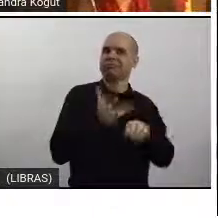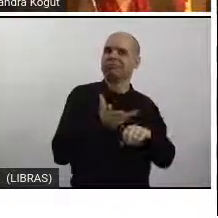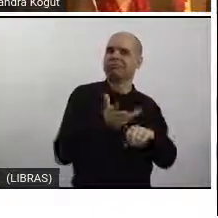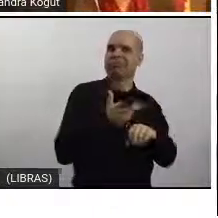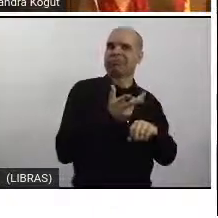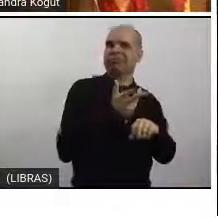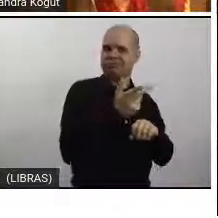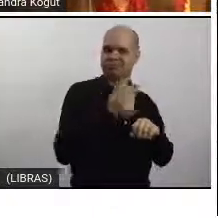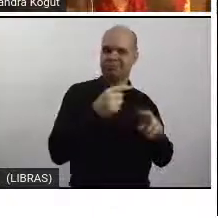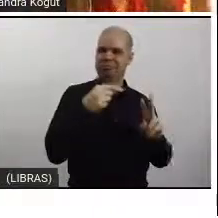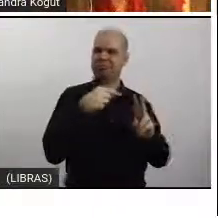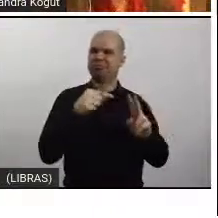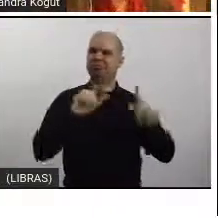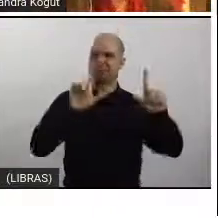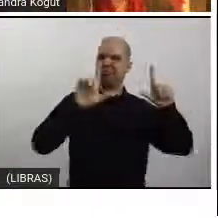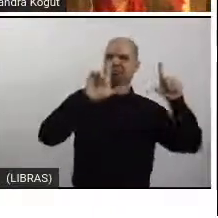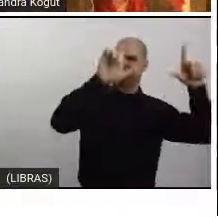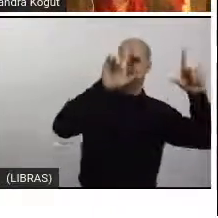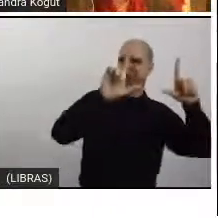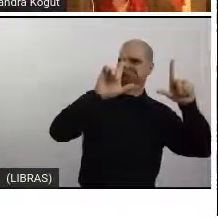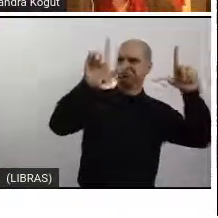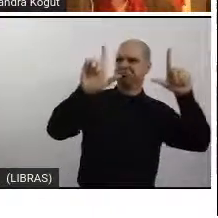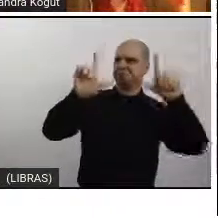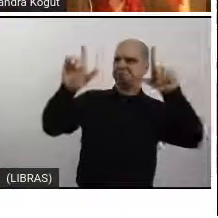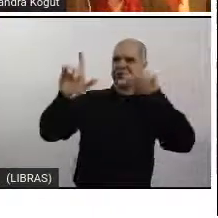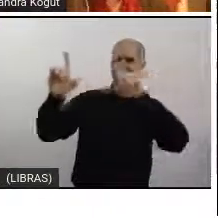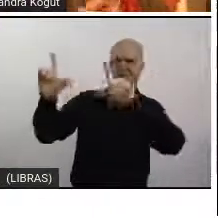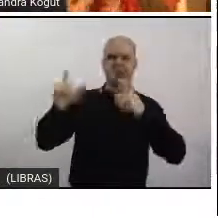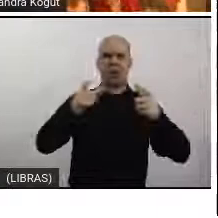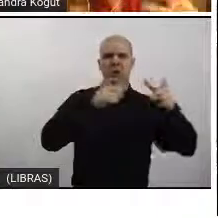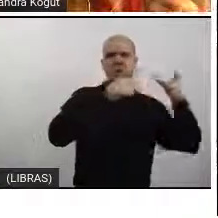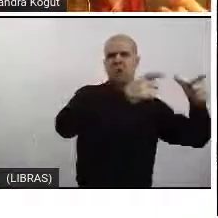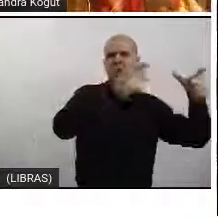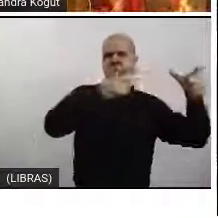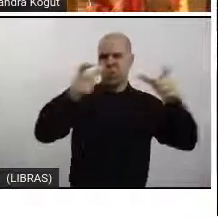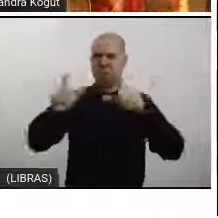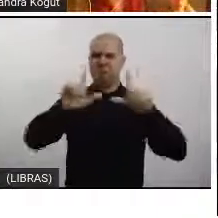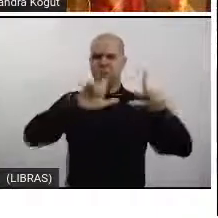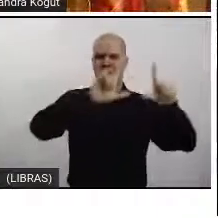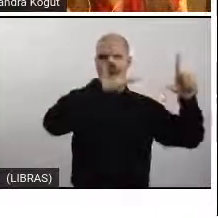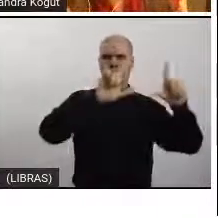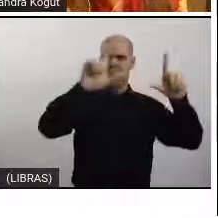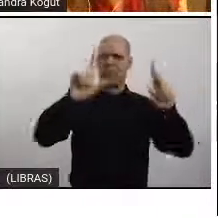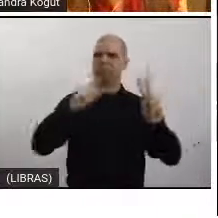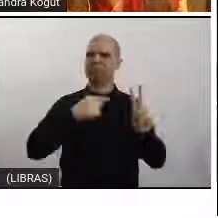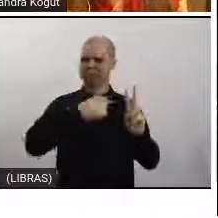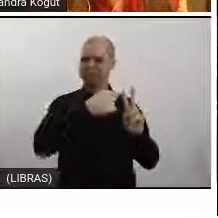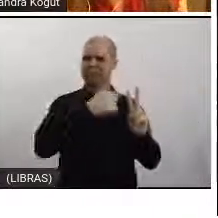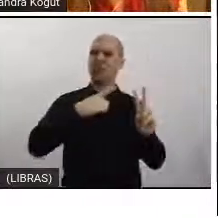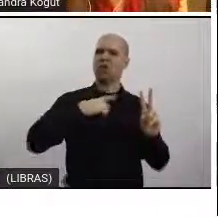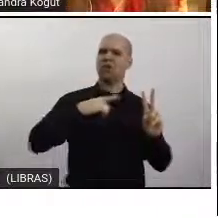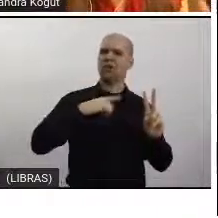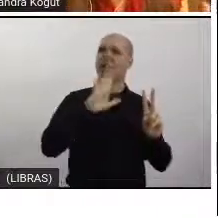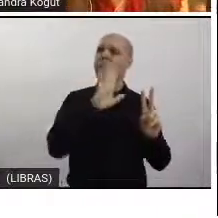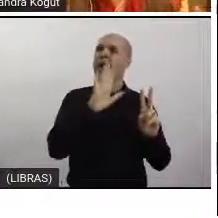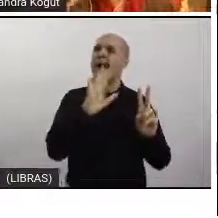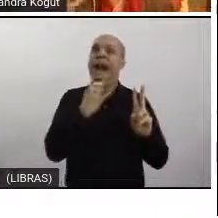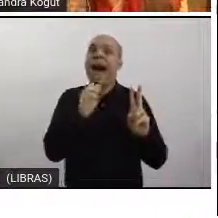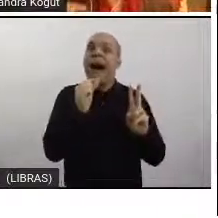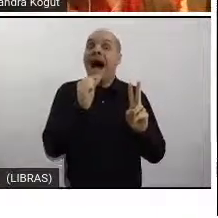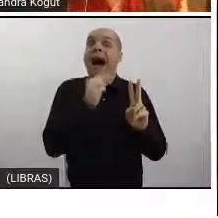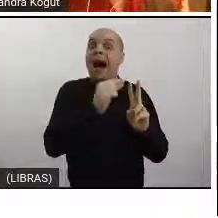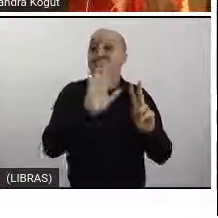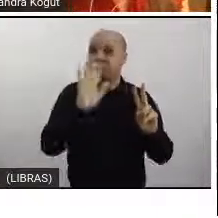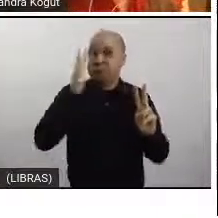os cartazes, faziam umas intervenções urbanas. Então, a gente, a partir disso, eu fiz o